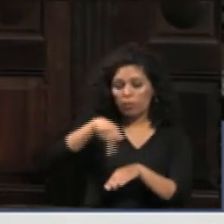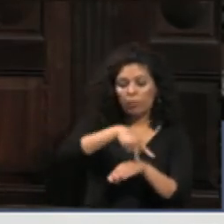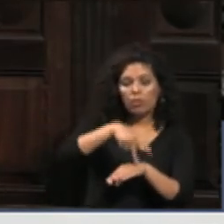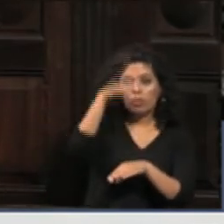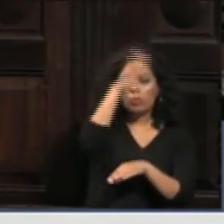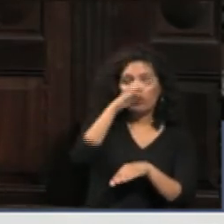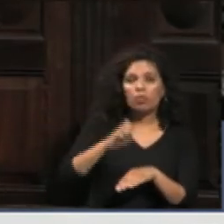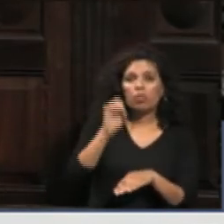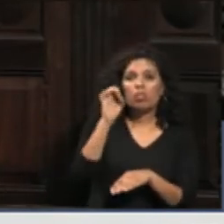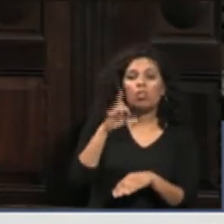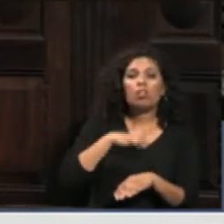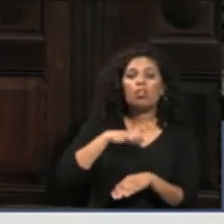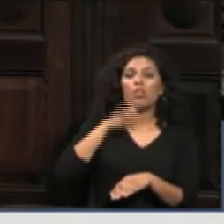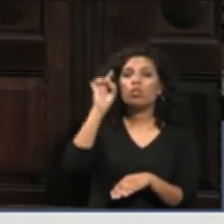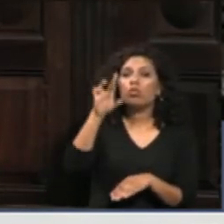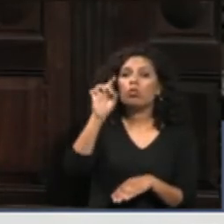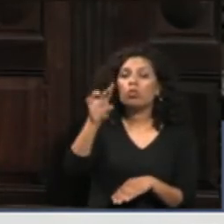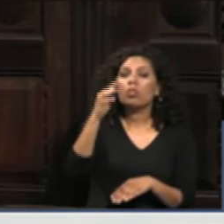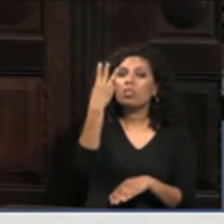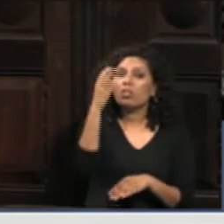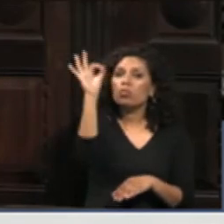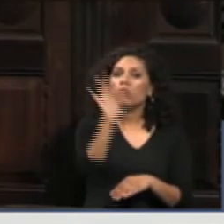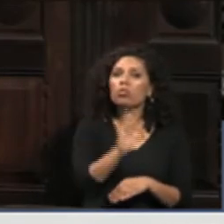da população do Brasil